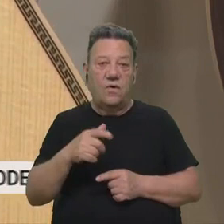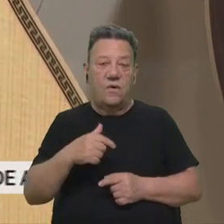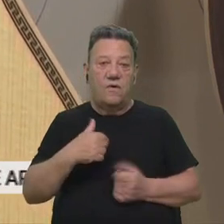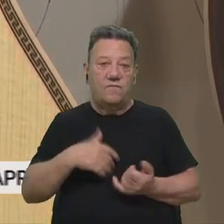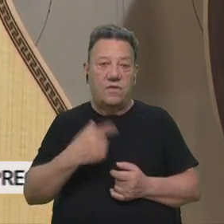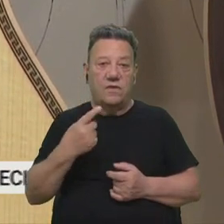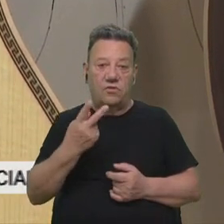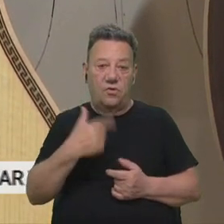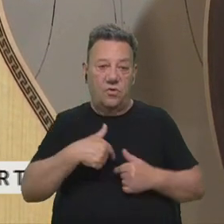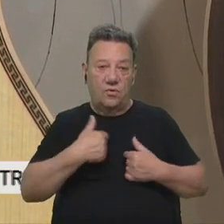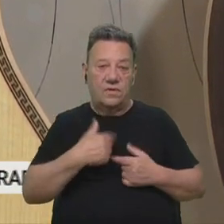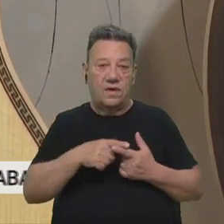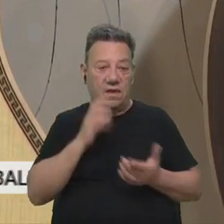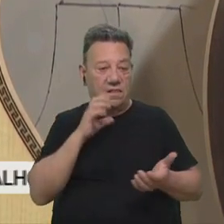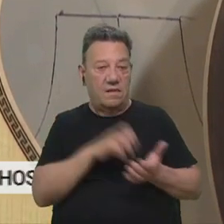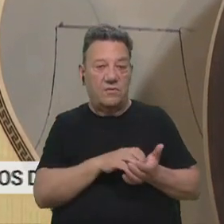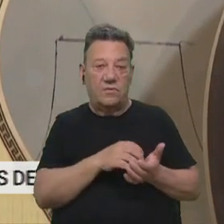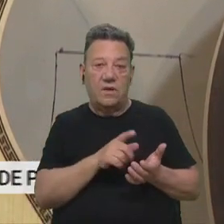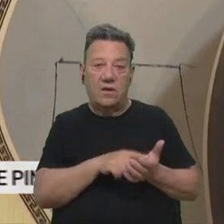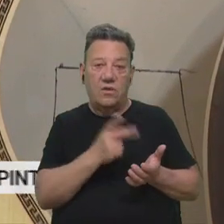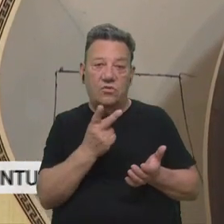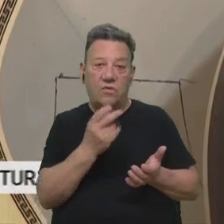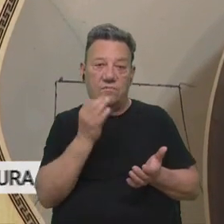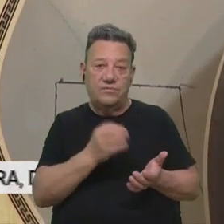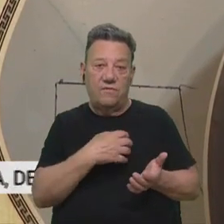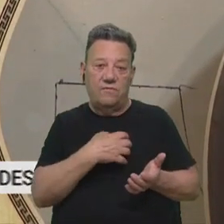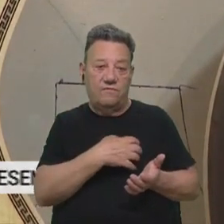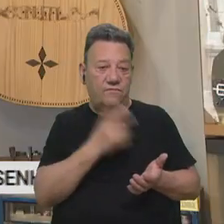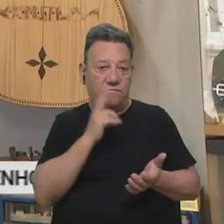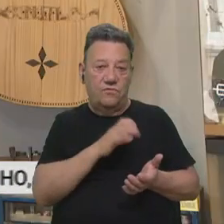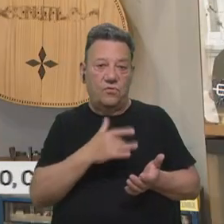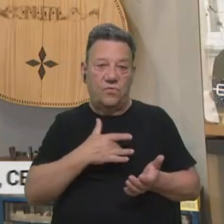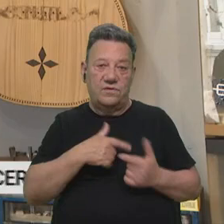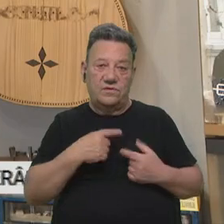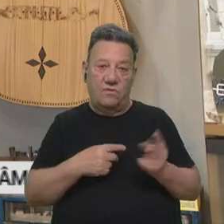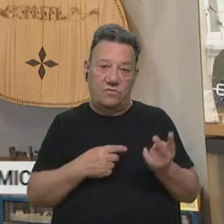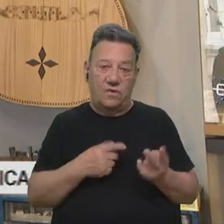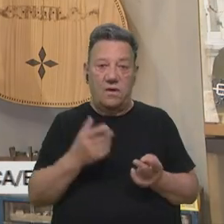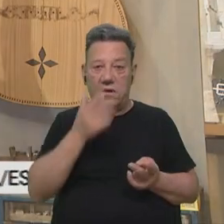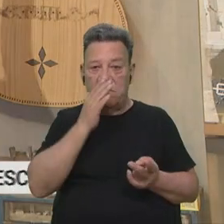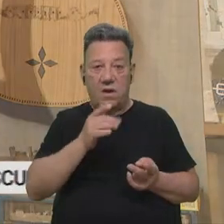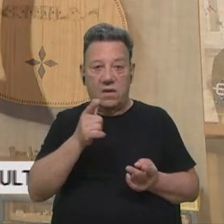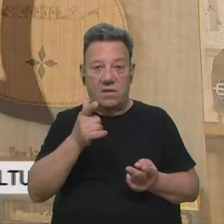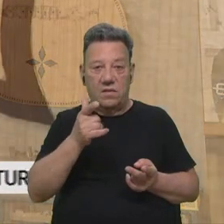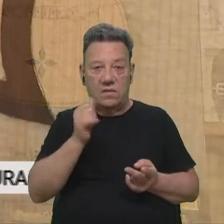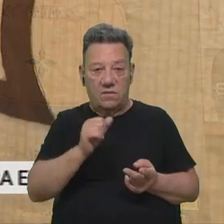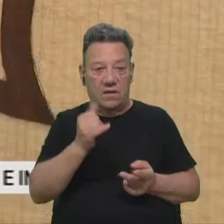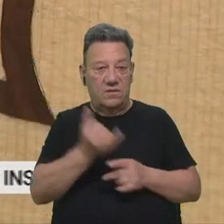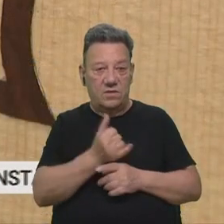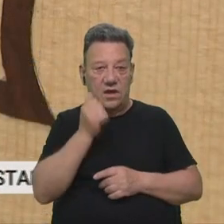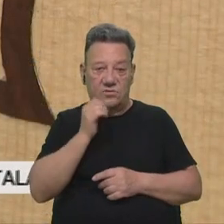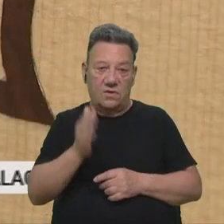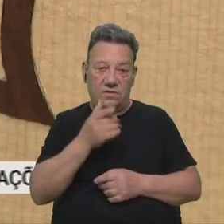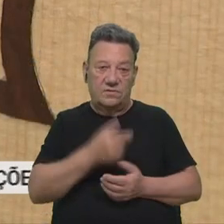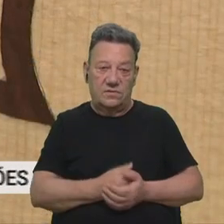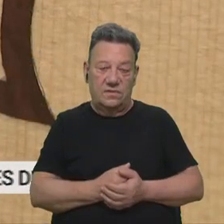por possuir aberturas do tampo em forma de dois corações. É considerado o mais típico instrumento musical do arquipélago dos